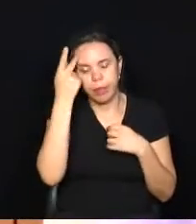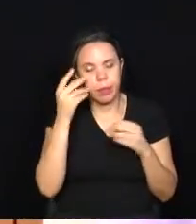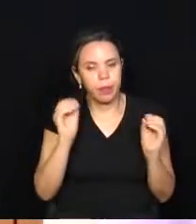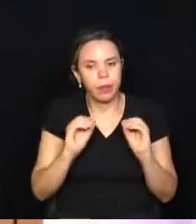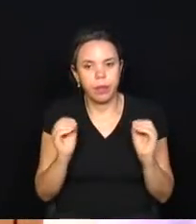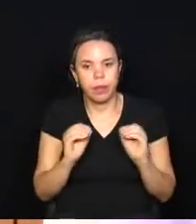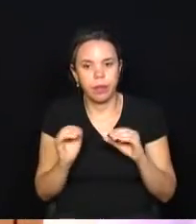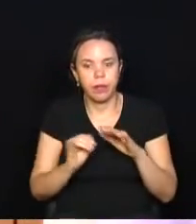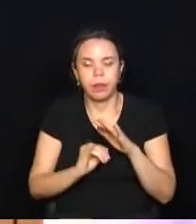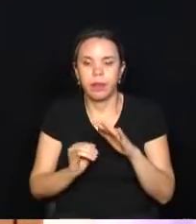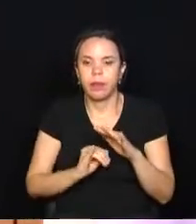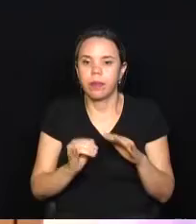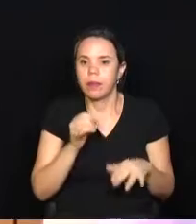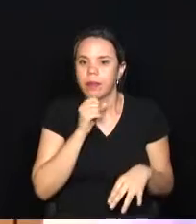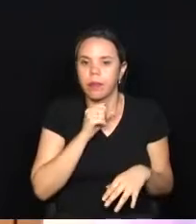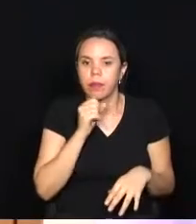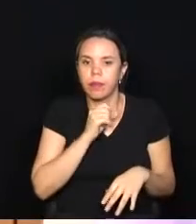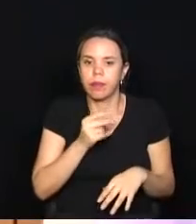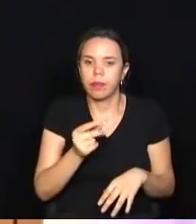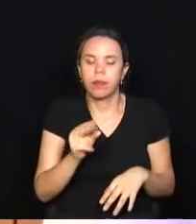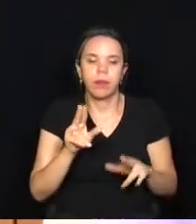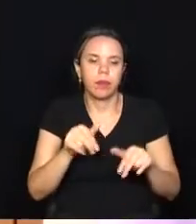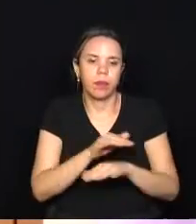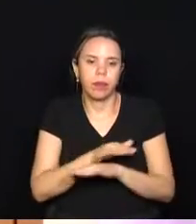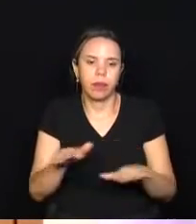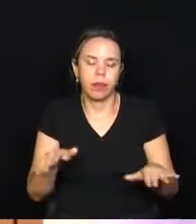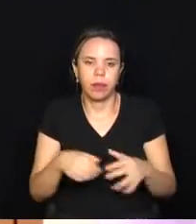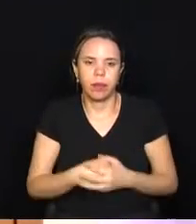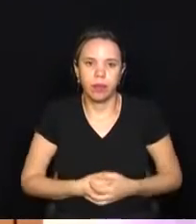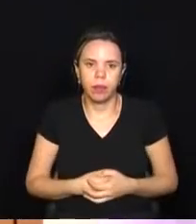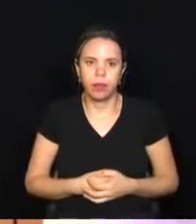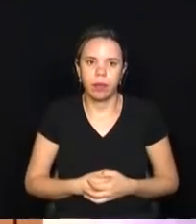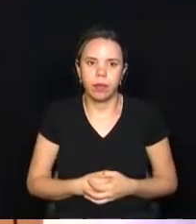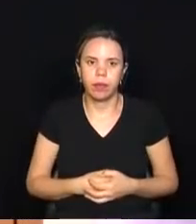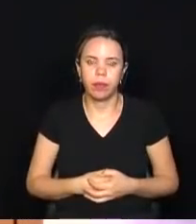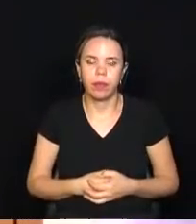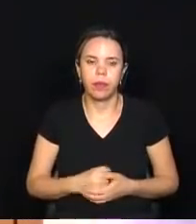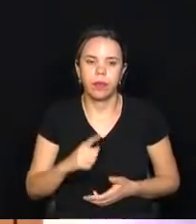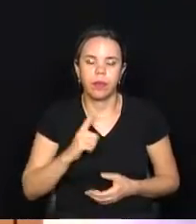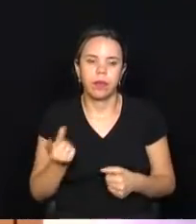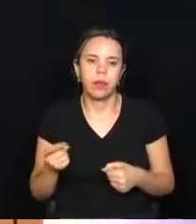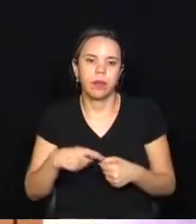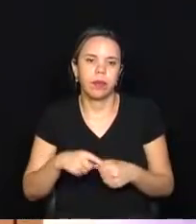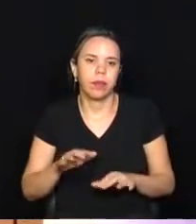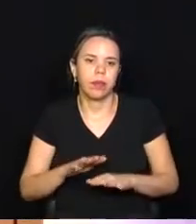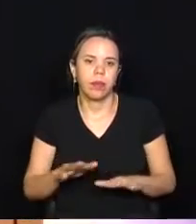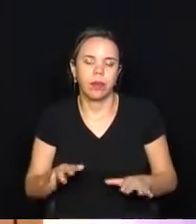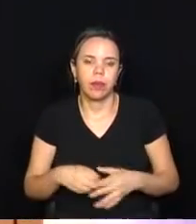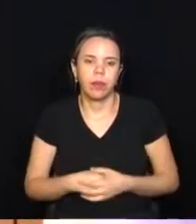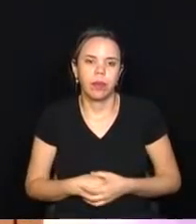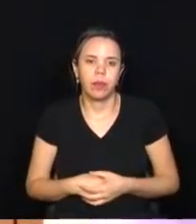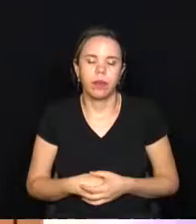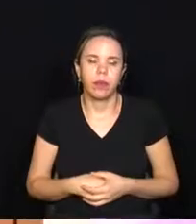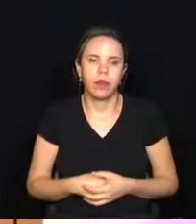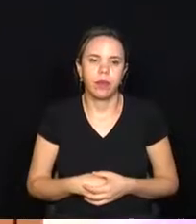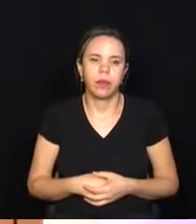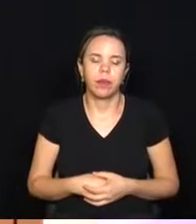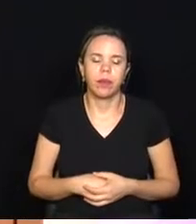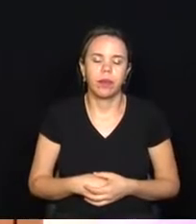numa instituição de longa permanência para nunca mais tê-lo de volta. Né?